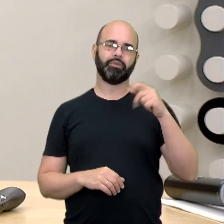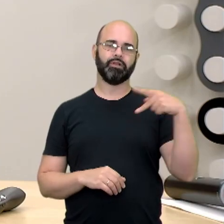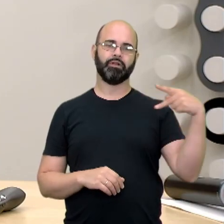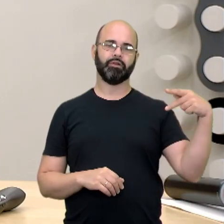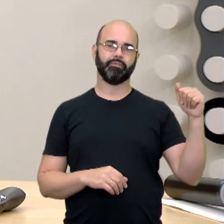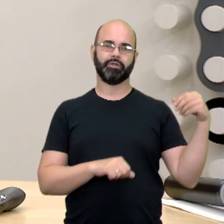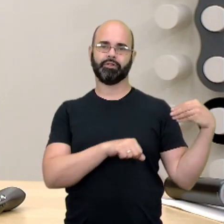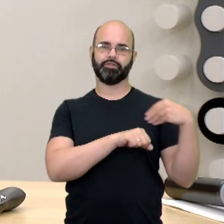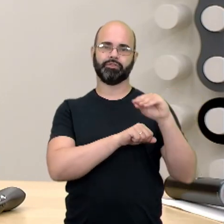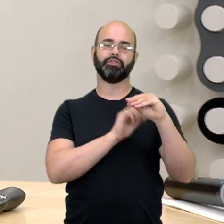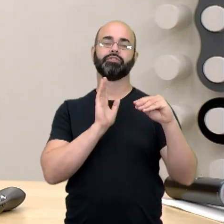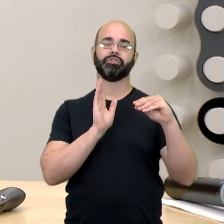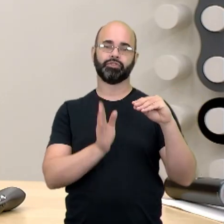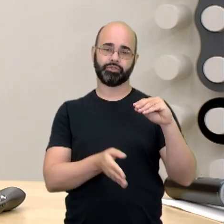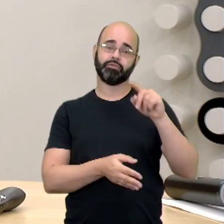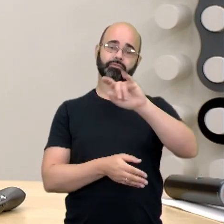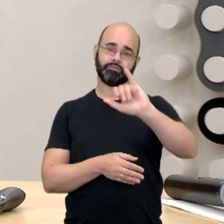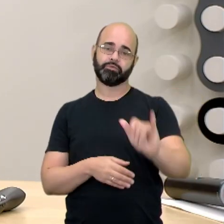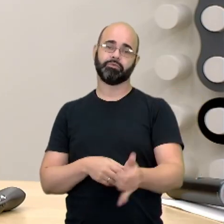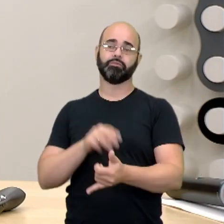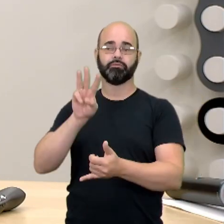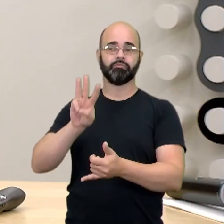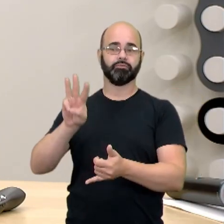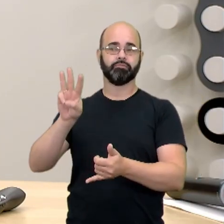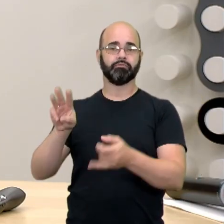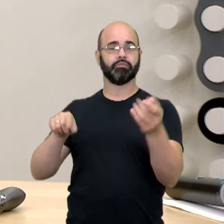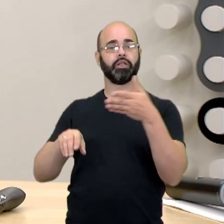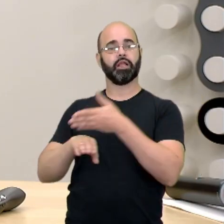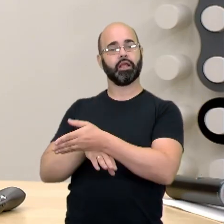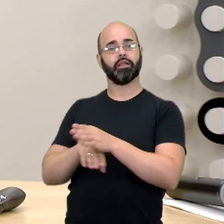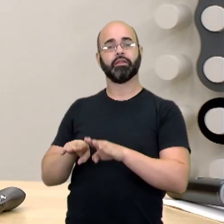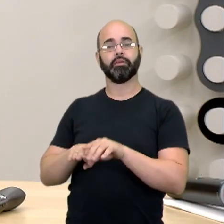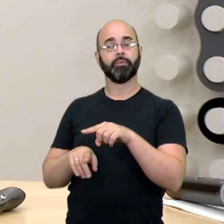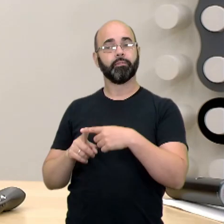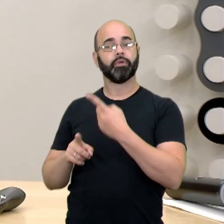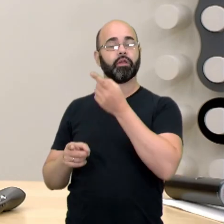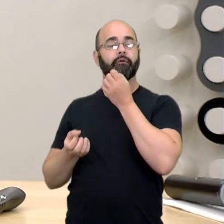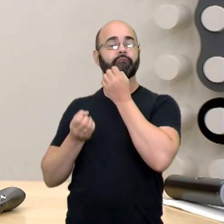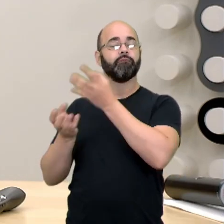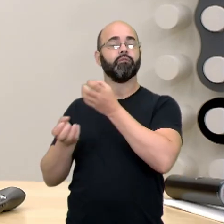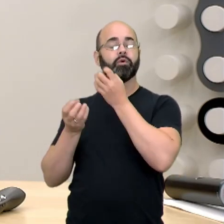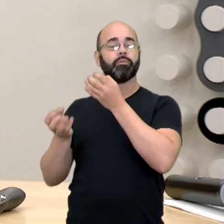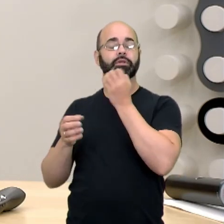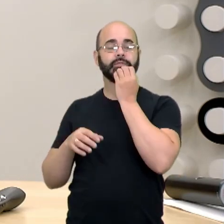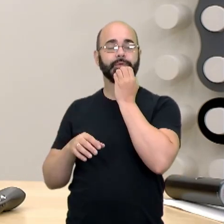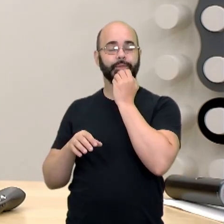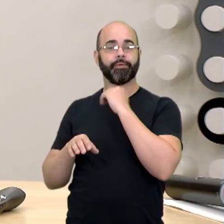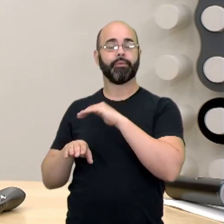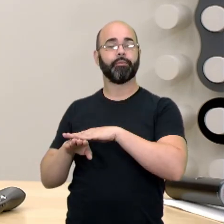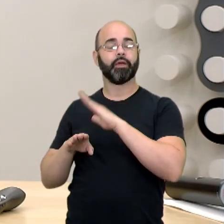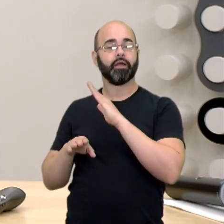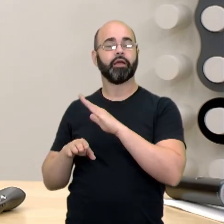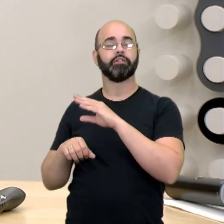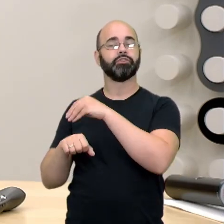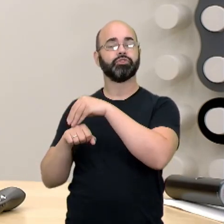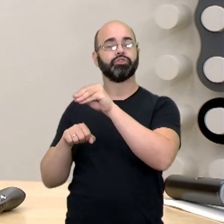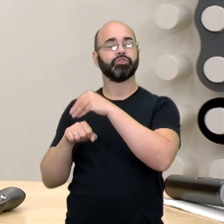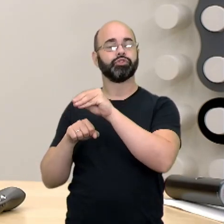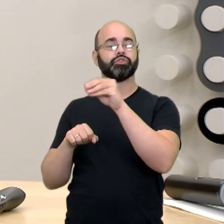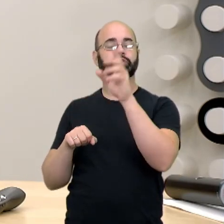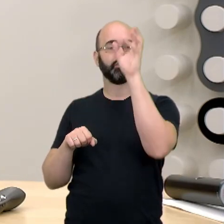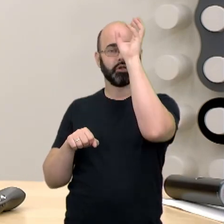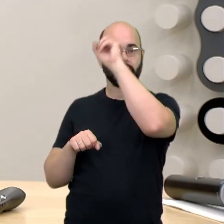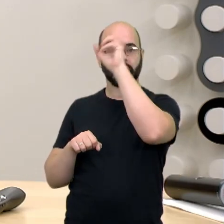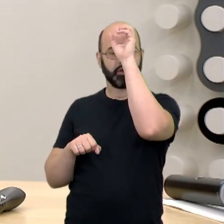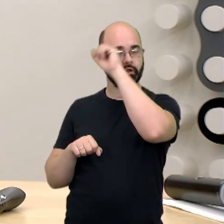também podem acessar esse aí, que ele tem informações, né, bem amplas, né, do que nós passamos, do que nós